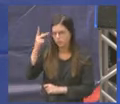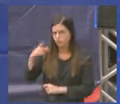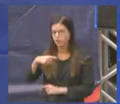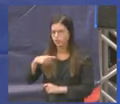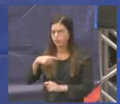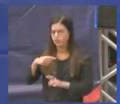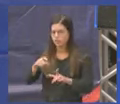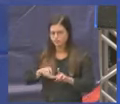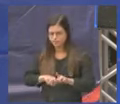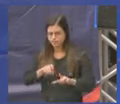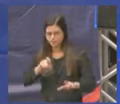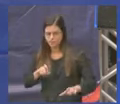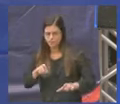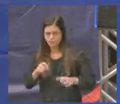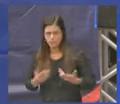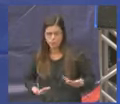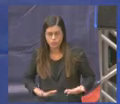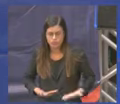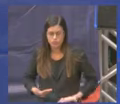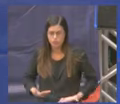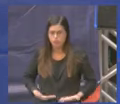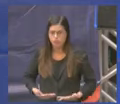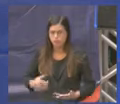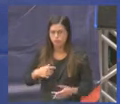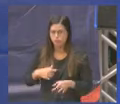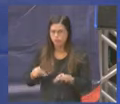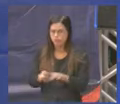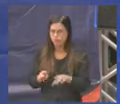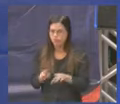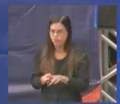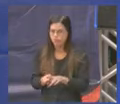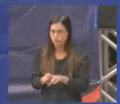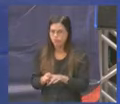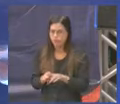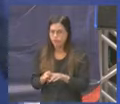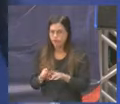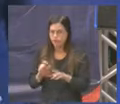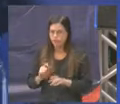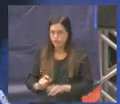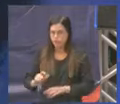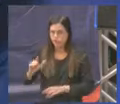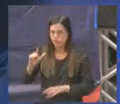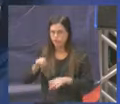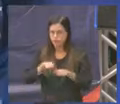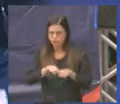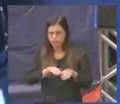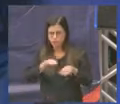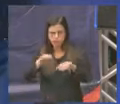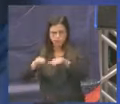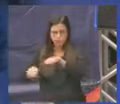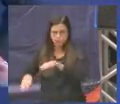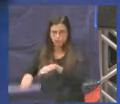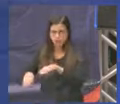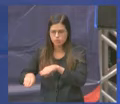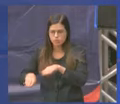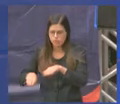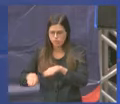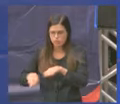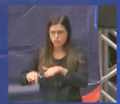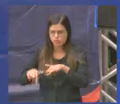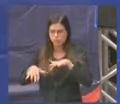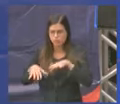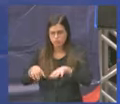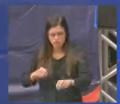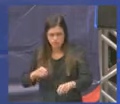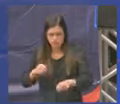seus serviços. Mas nós temos também um aumento da desigualdade à medida em que essa formação